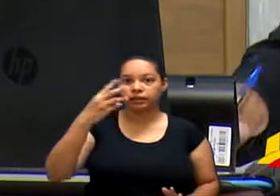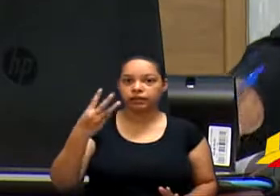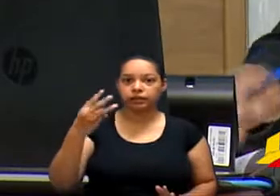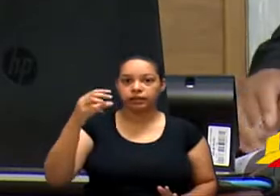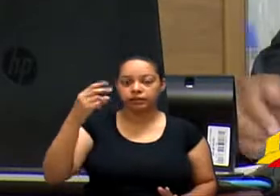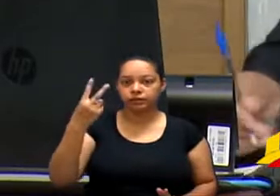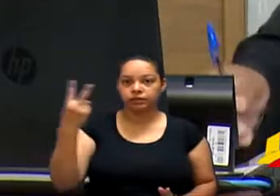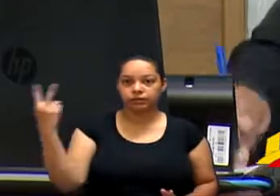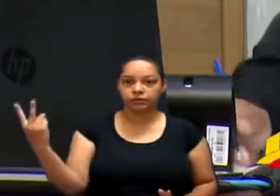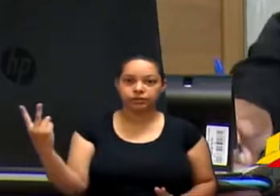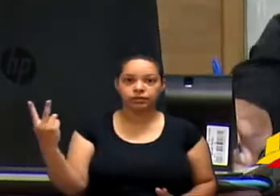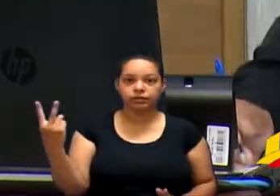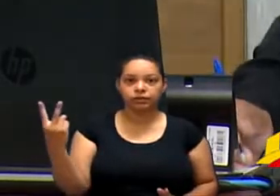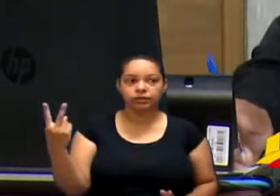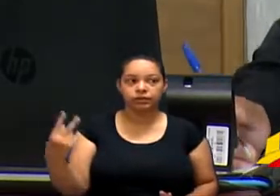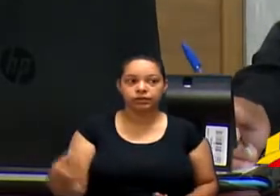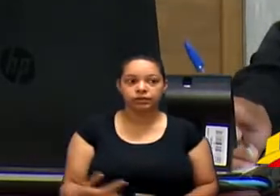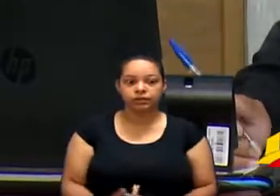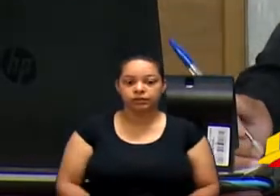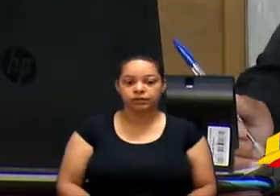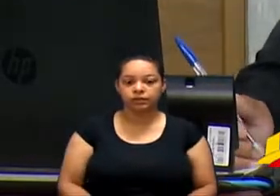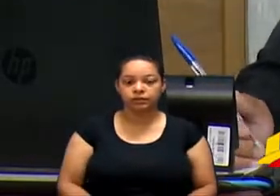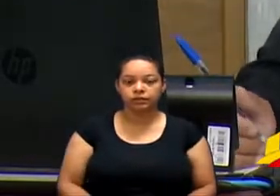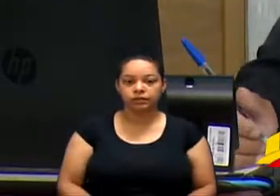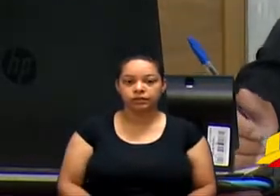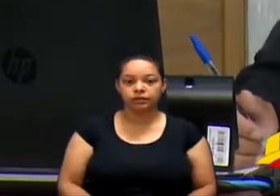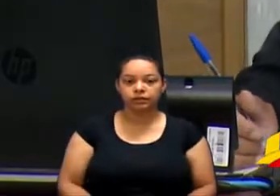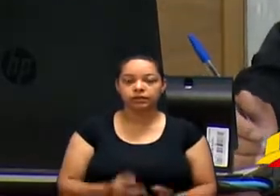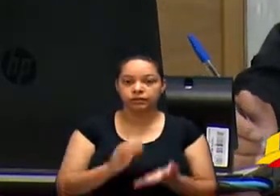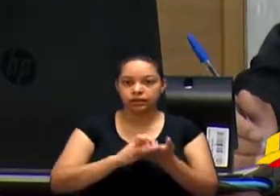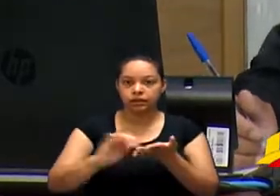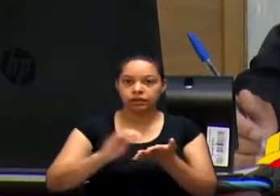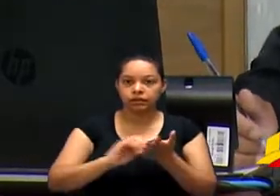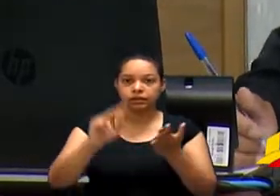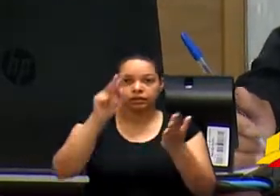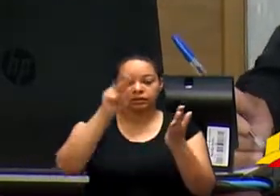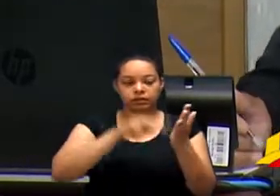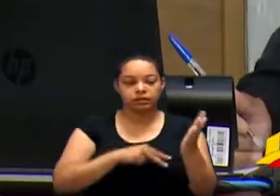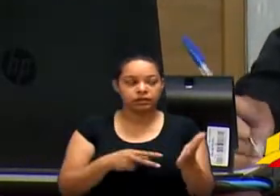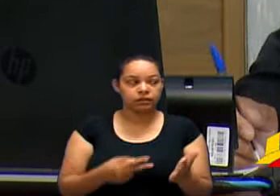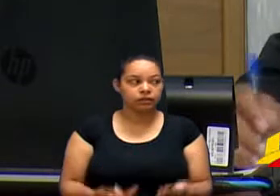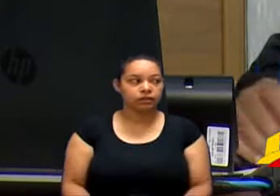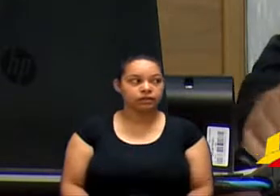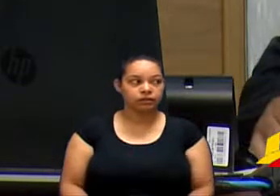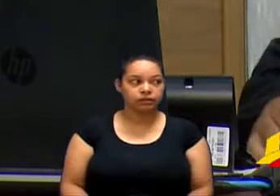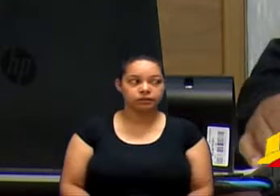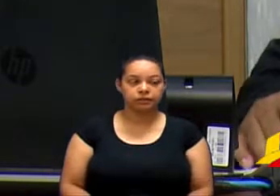Eu gostaria que o nosso secretário pudesse fazer a leitura desse vereador